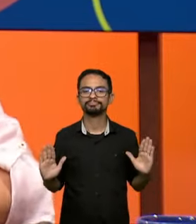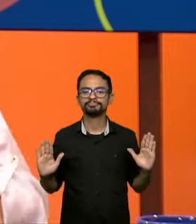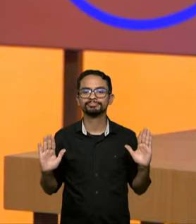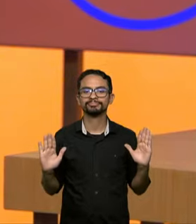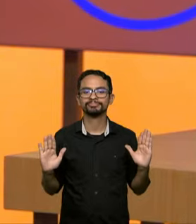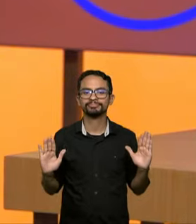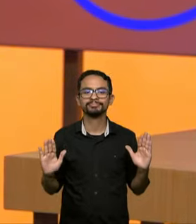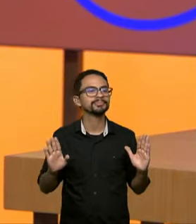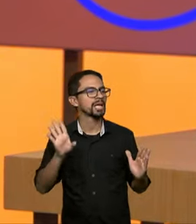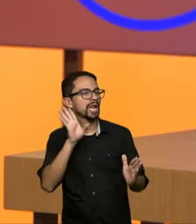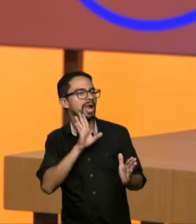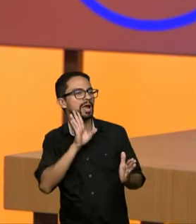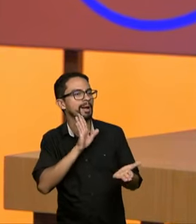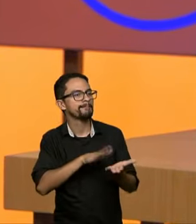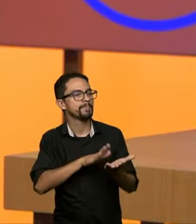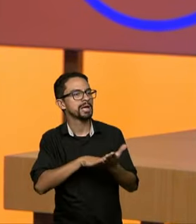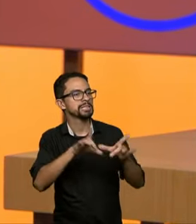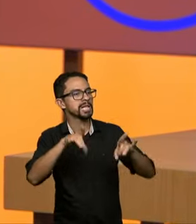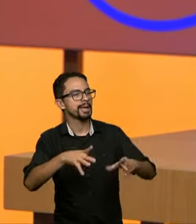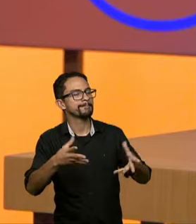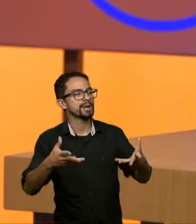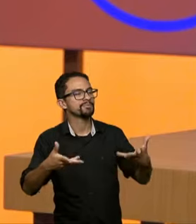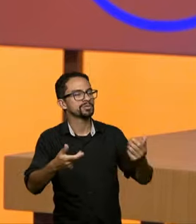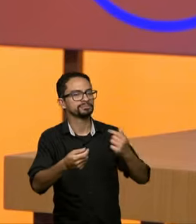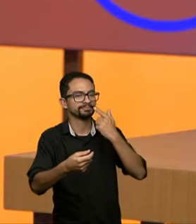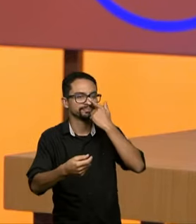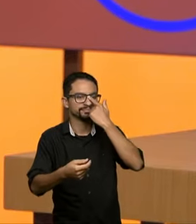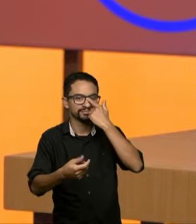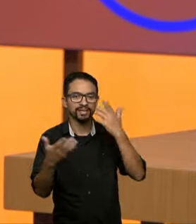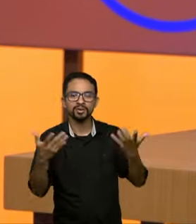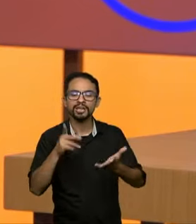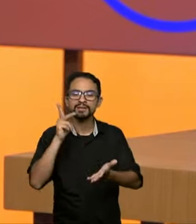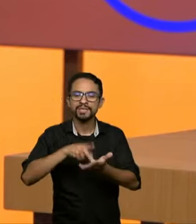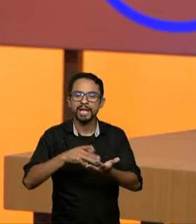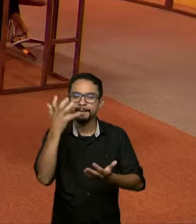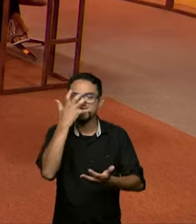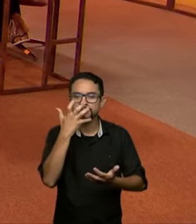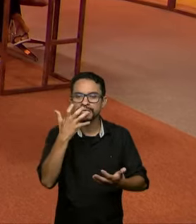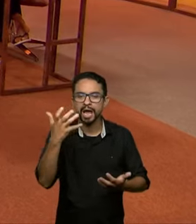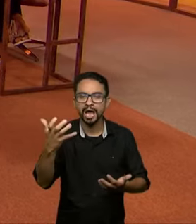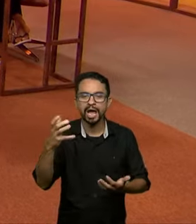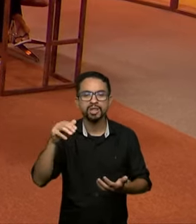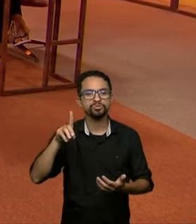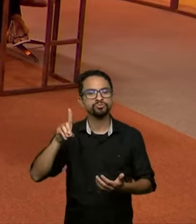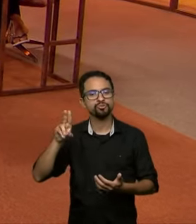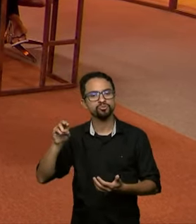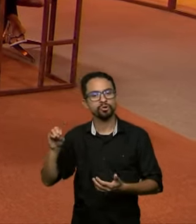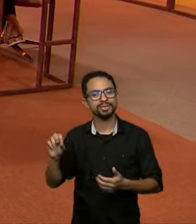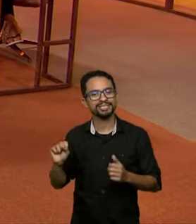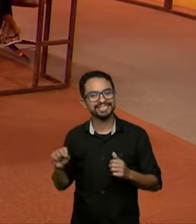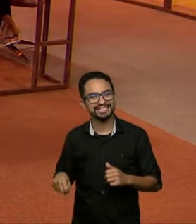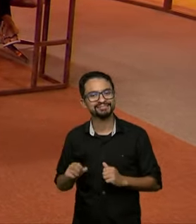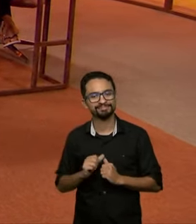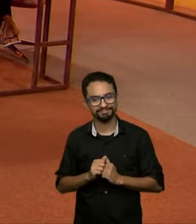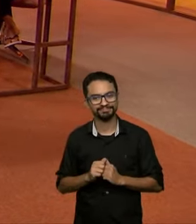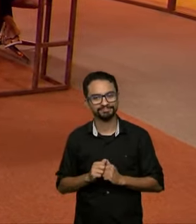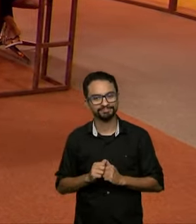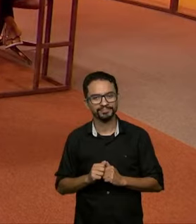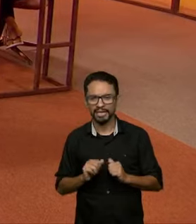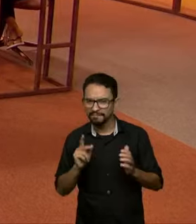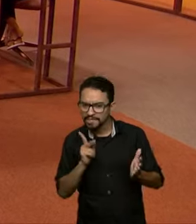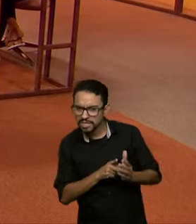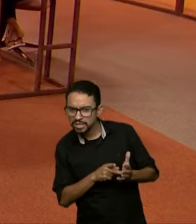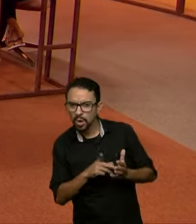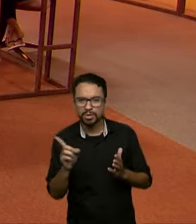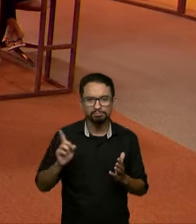É legal, essa técnica é maravilhosa. Então agora vamos se apaixonar de verdade? Vambora, hein, Dudu? Vambora, né, meu comadre? Mas vamos se apaixonar